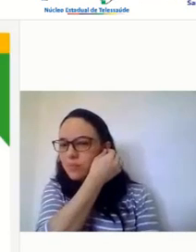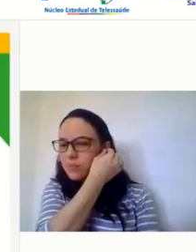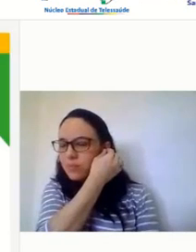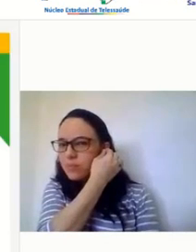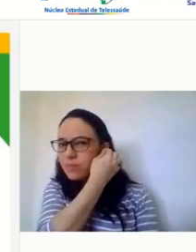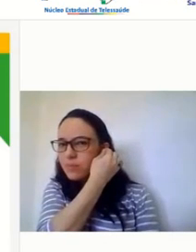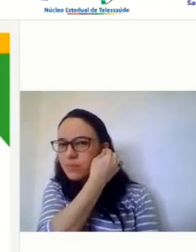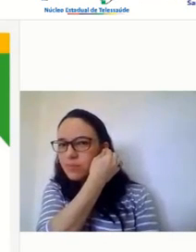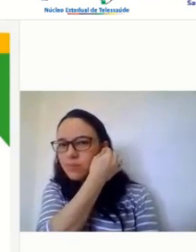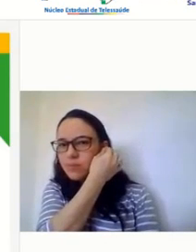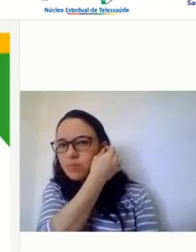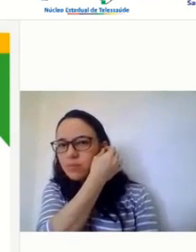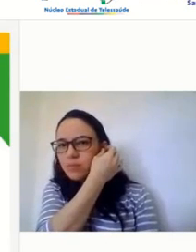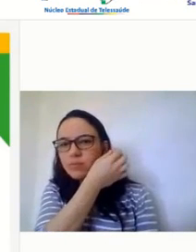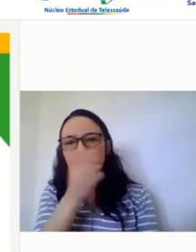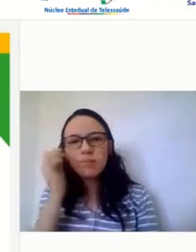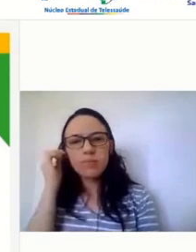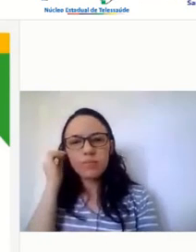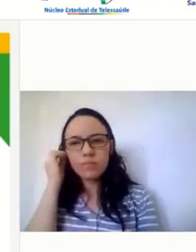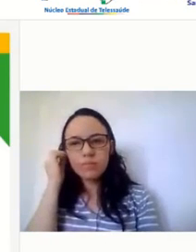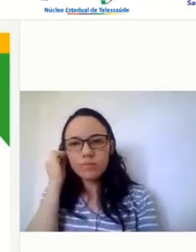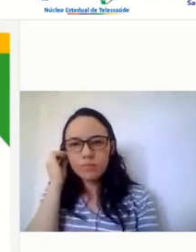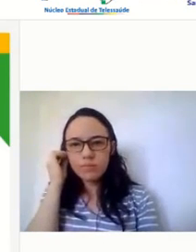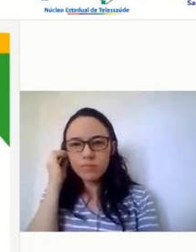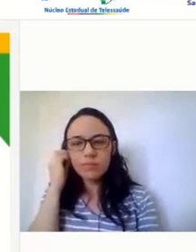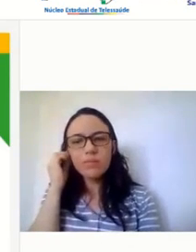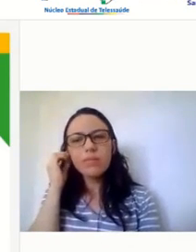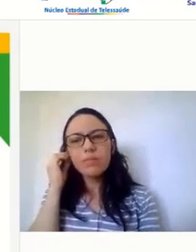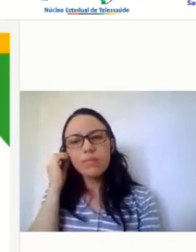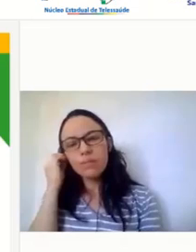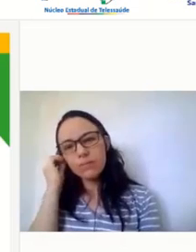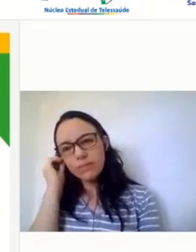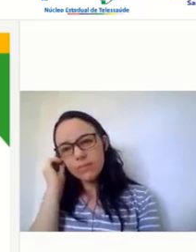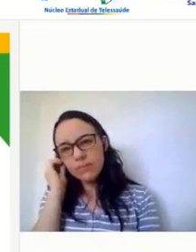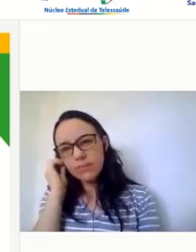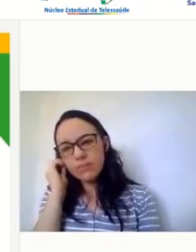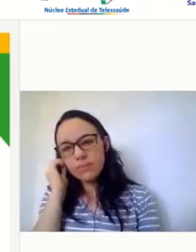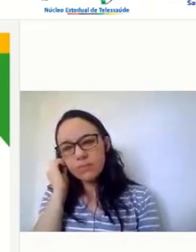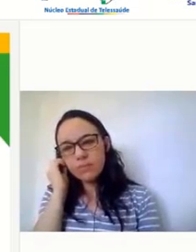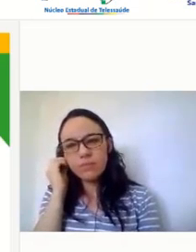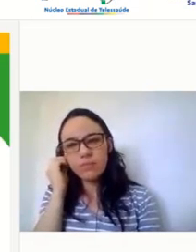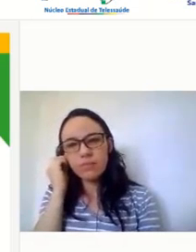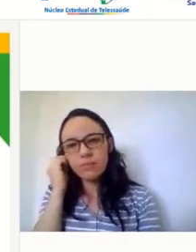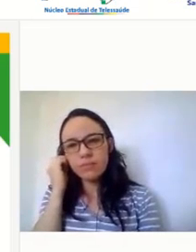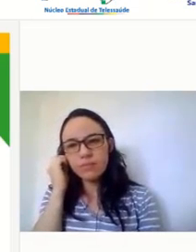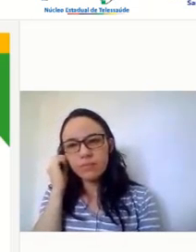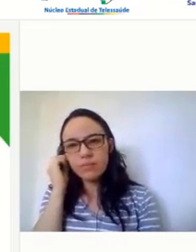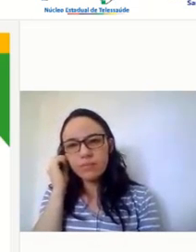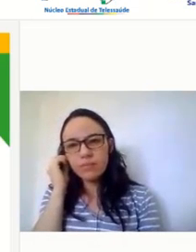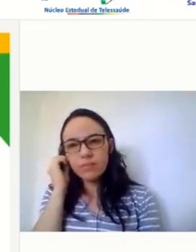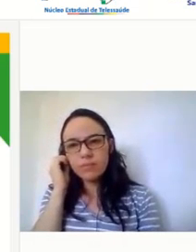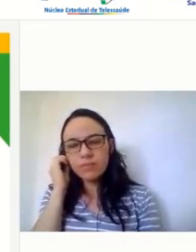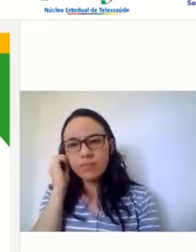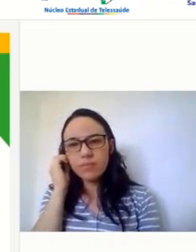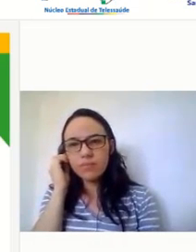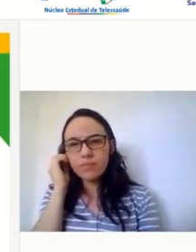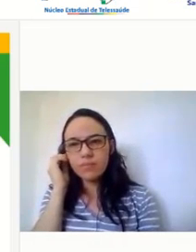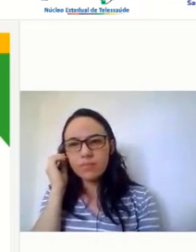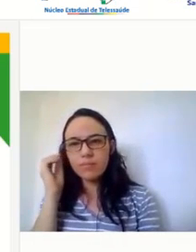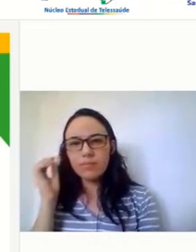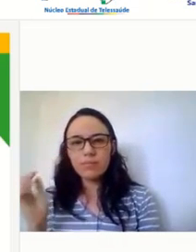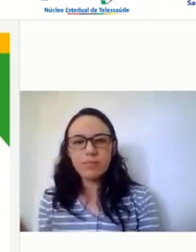de paramentação porém assim avaliamos os principais riscos de